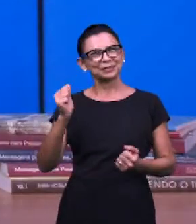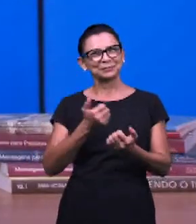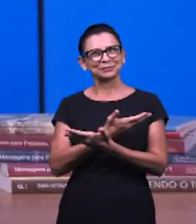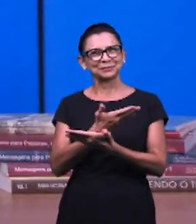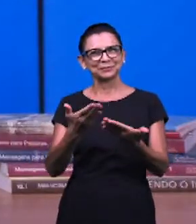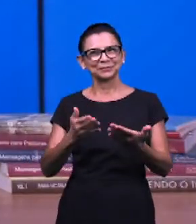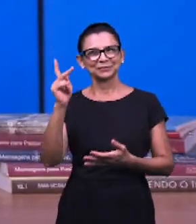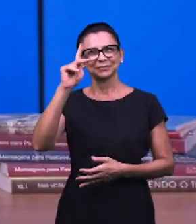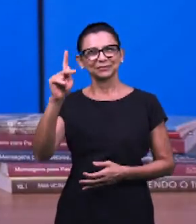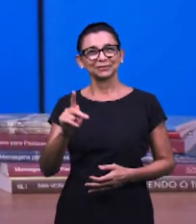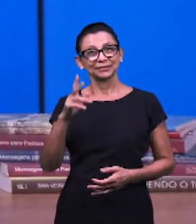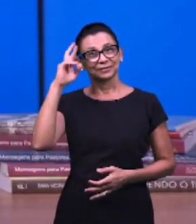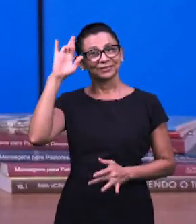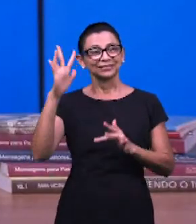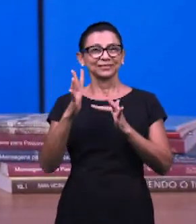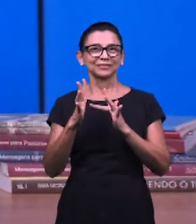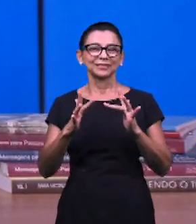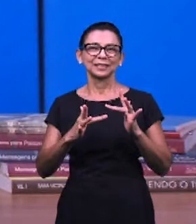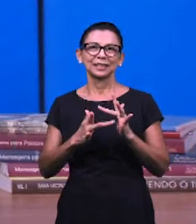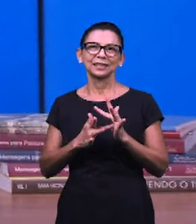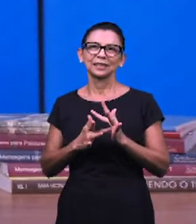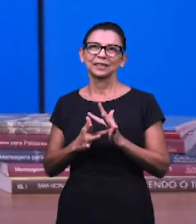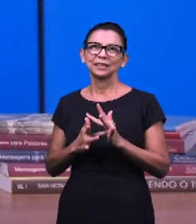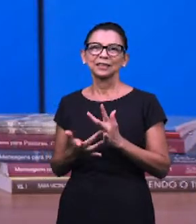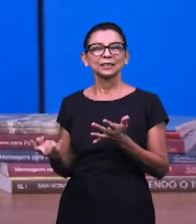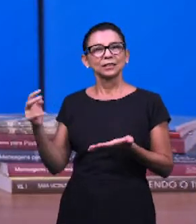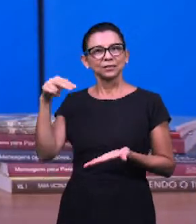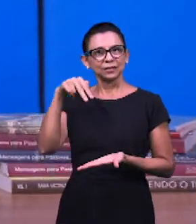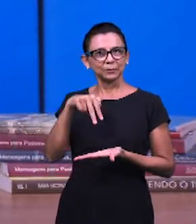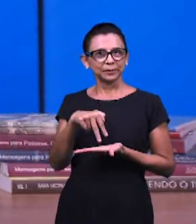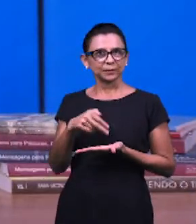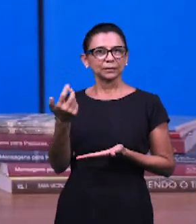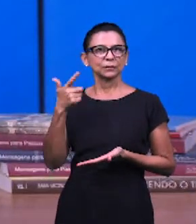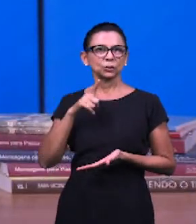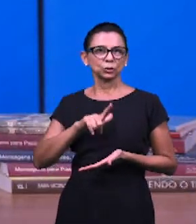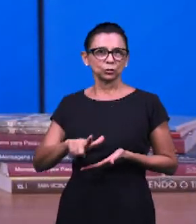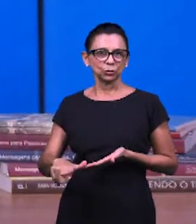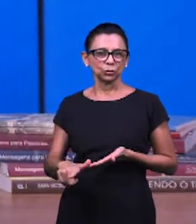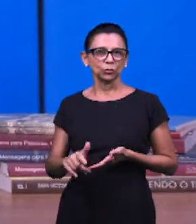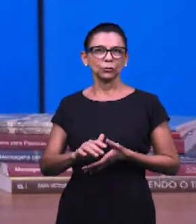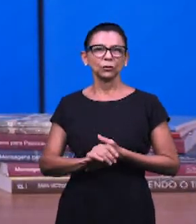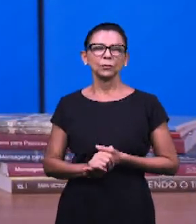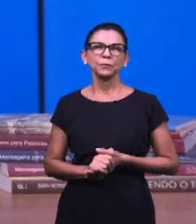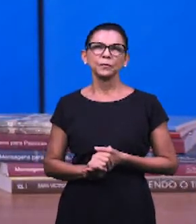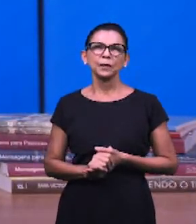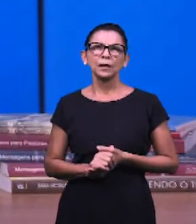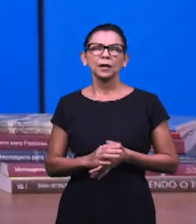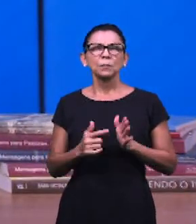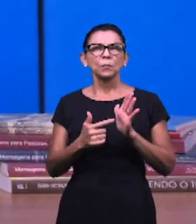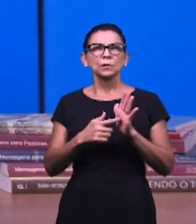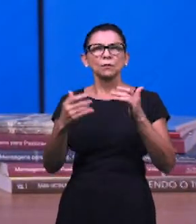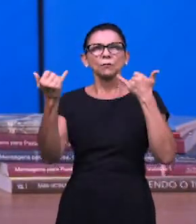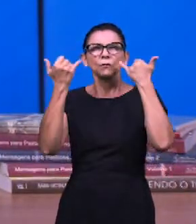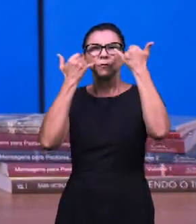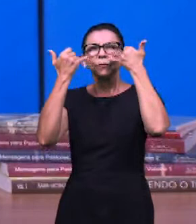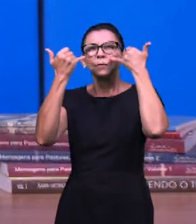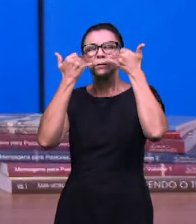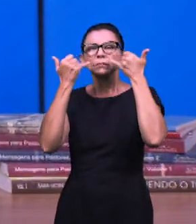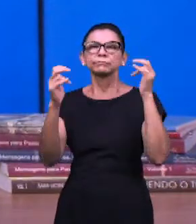Olá, eu quero cumprimentar os irmãos com a paz do Senhor Jesus. Nós estamos aqui mais uma vez para anteciparmos algumas